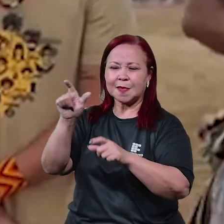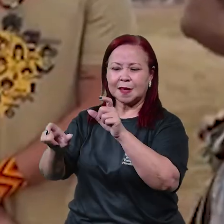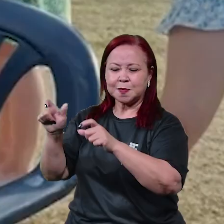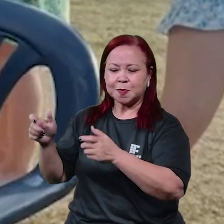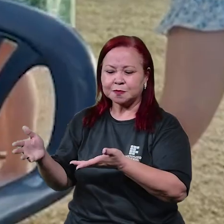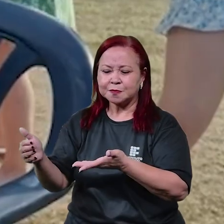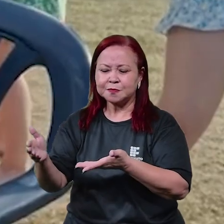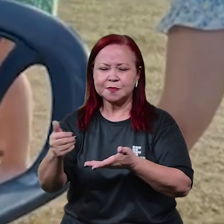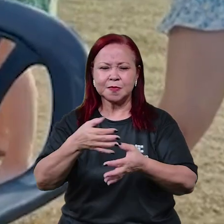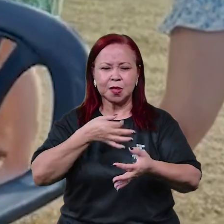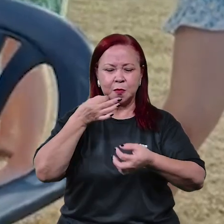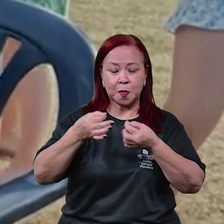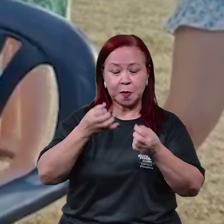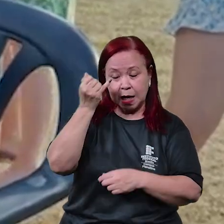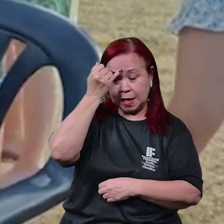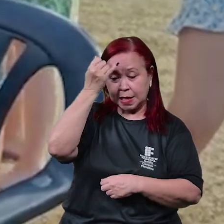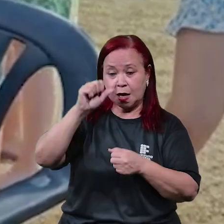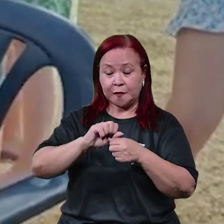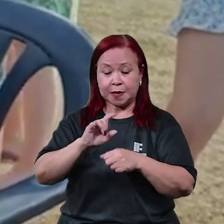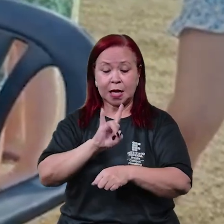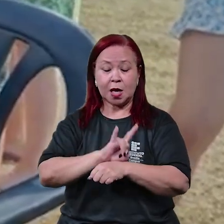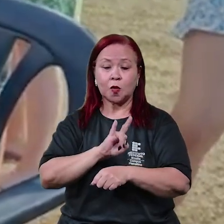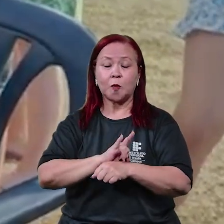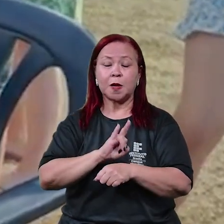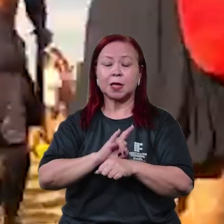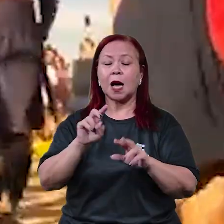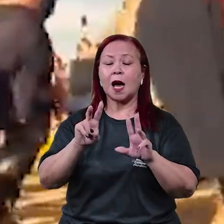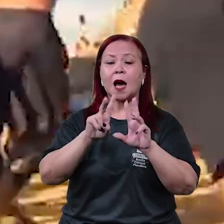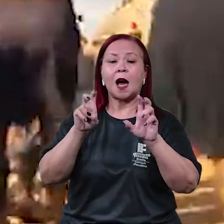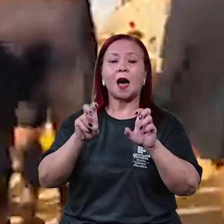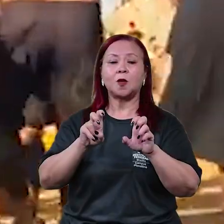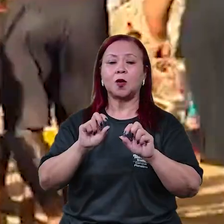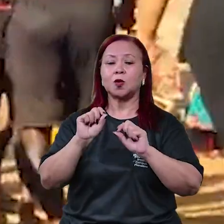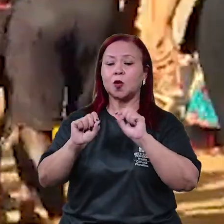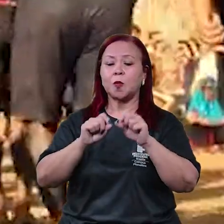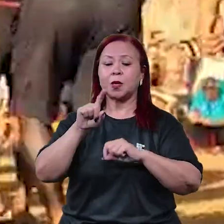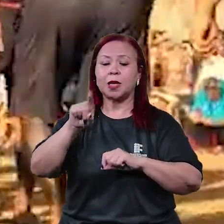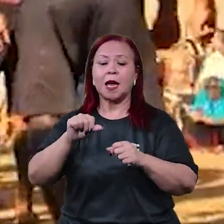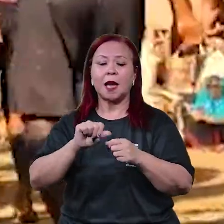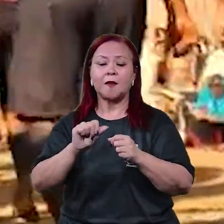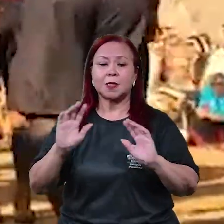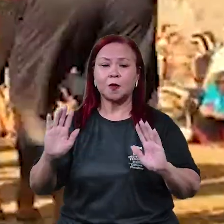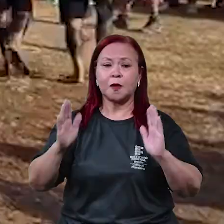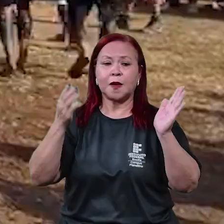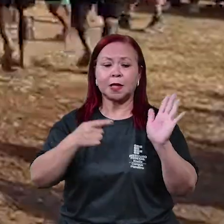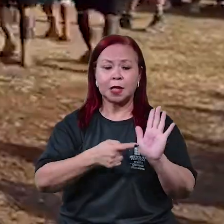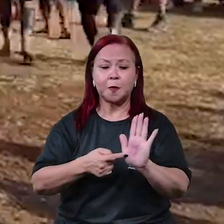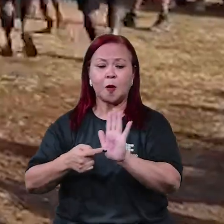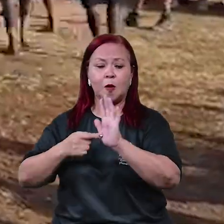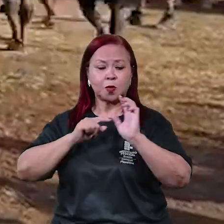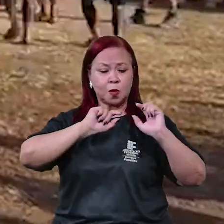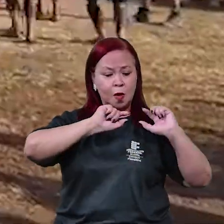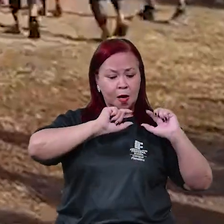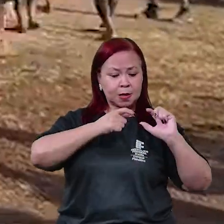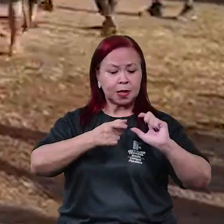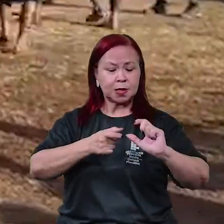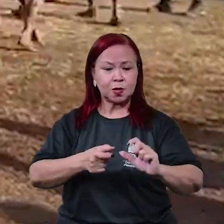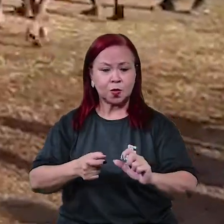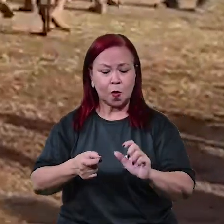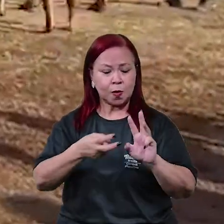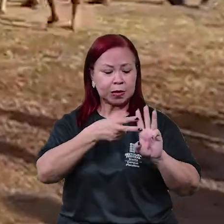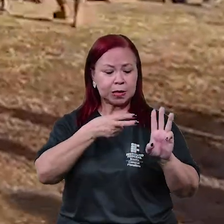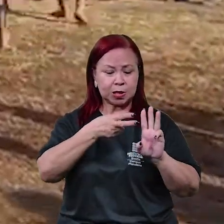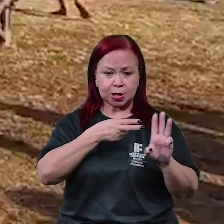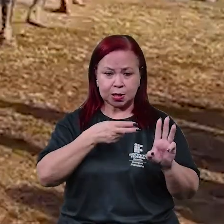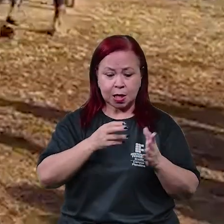né, depoimentos, que a ideia era fazer um documentário sobre o que é fazer um evento, né, que mostre as